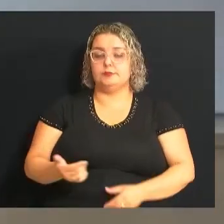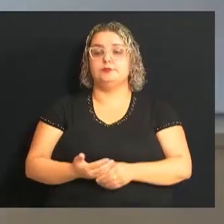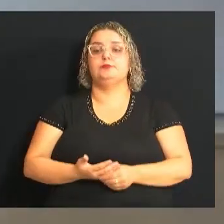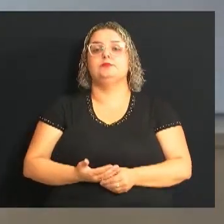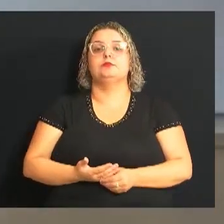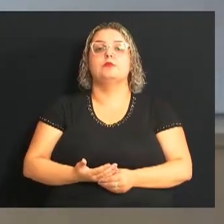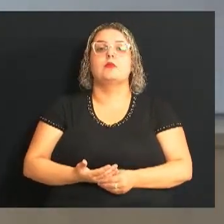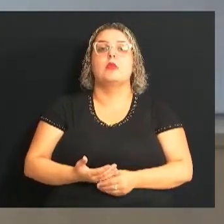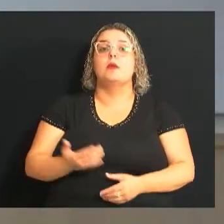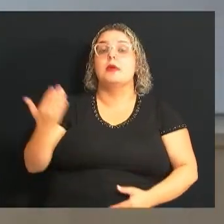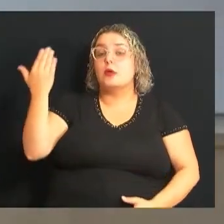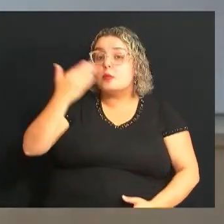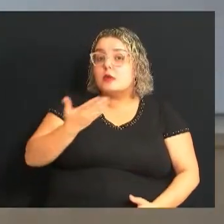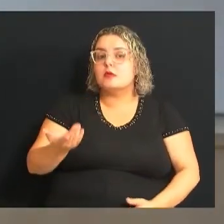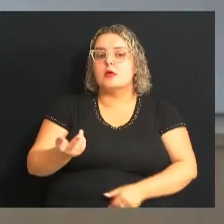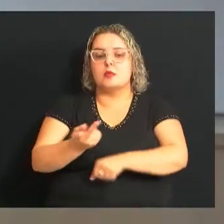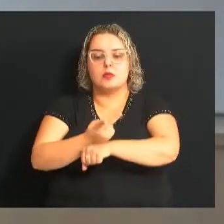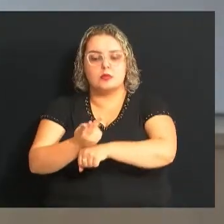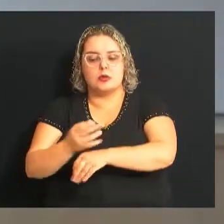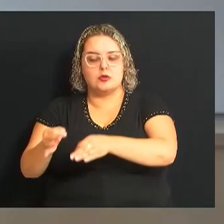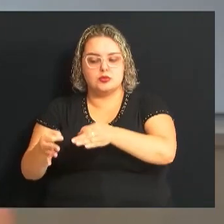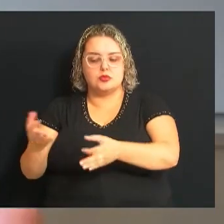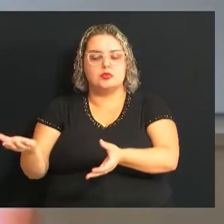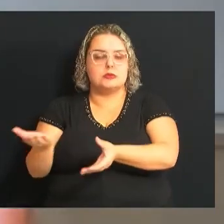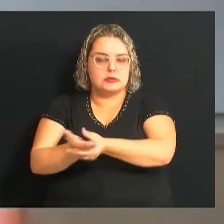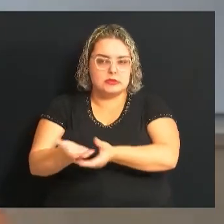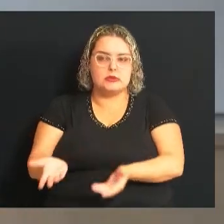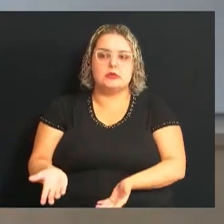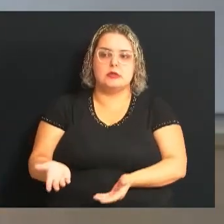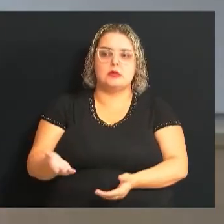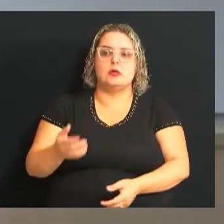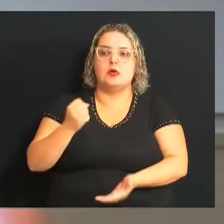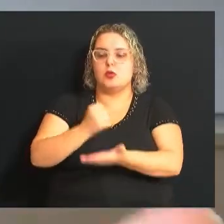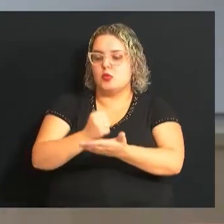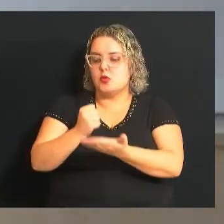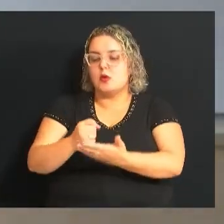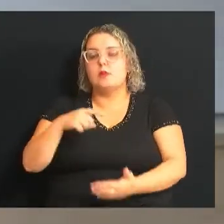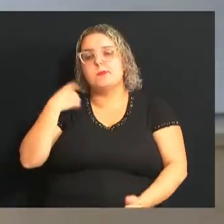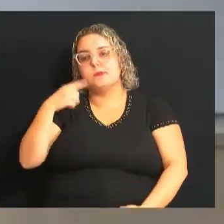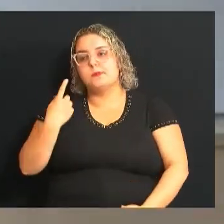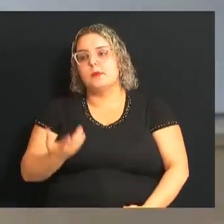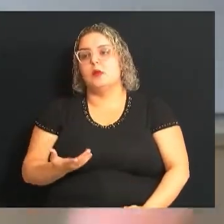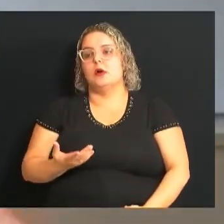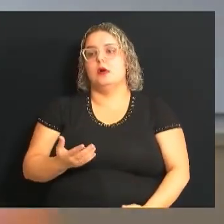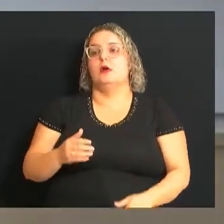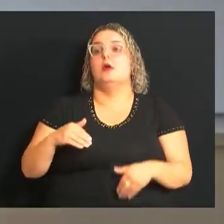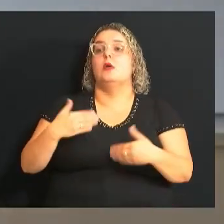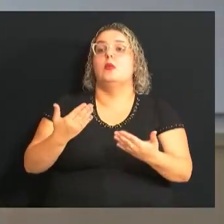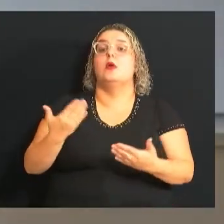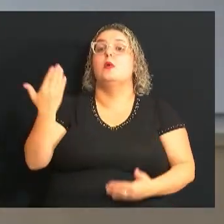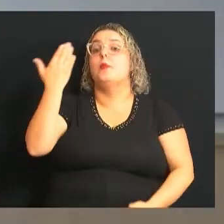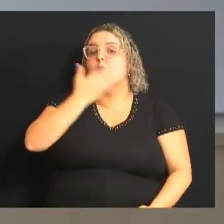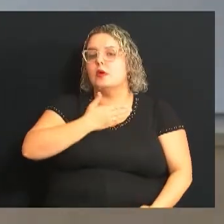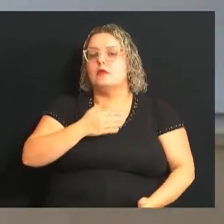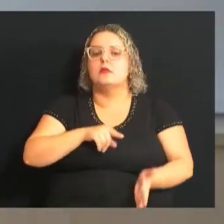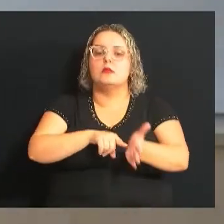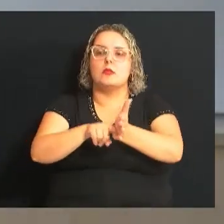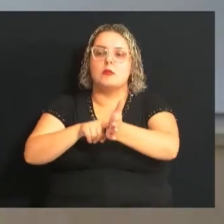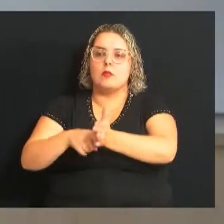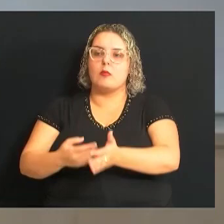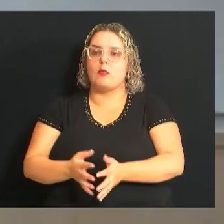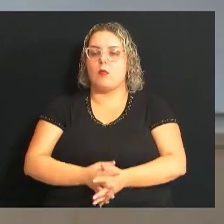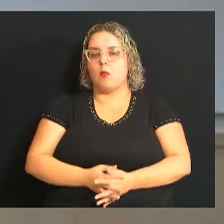o judiciário, contratar um advogado, para ver o que provas vão ser levantadas. Mas é uma coisa